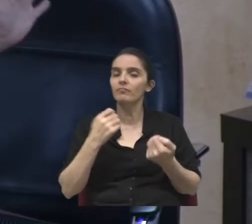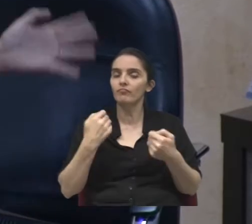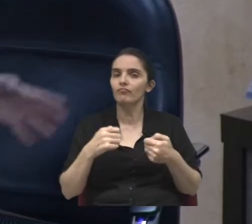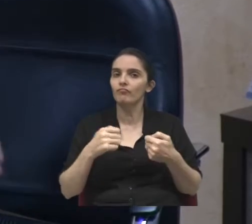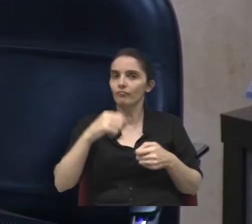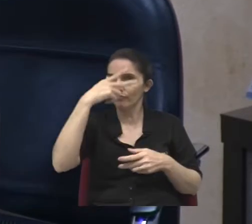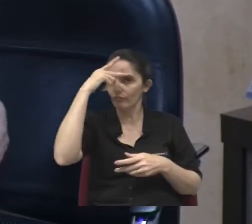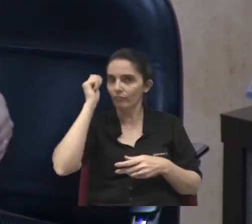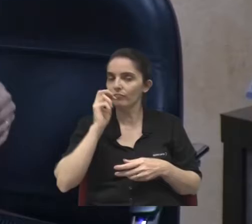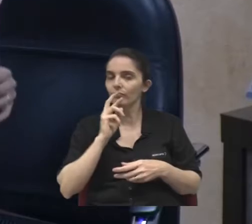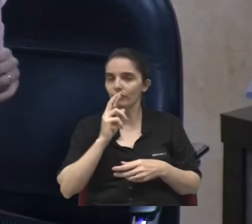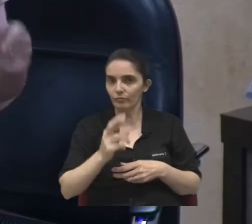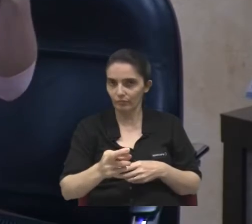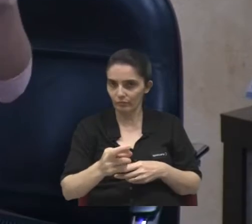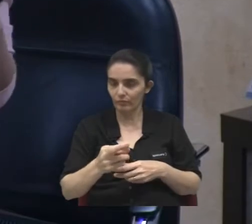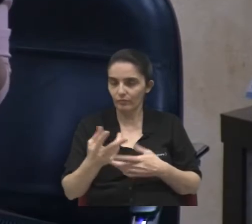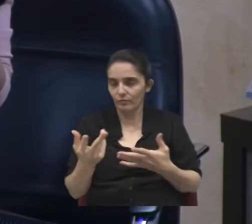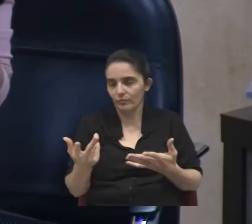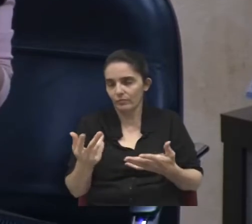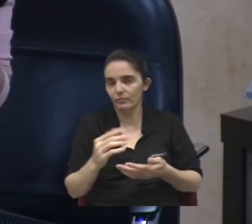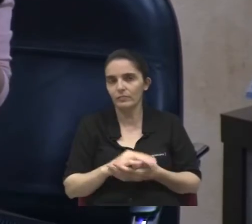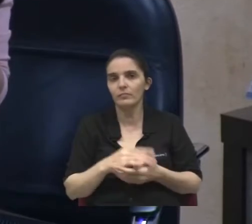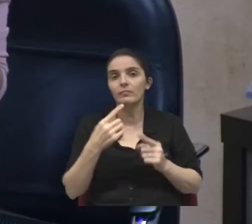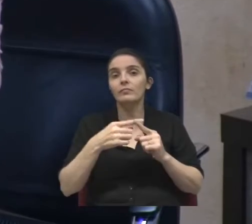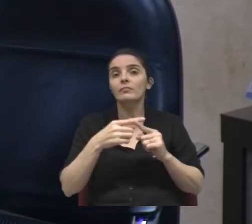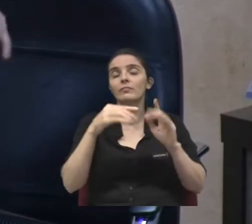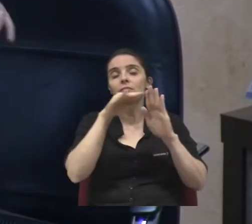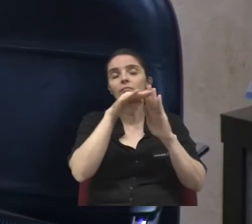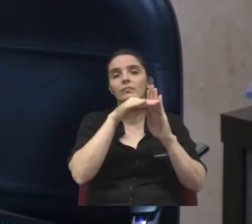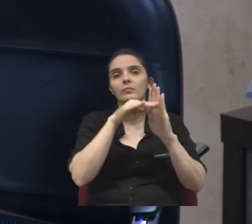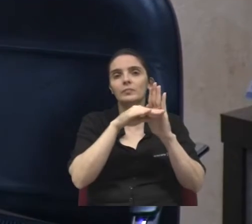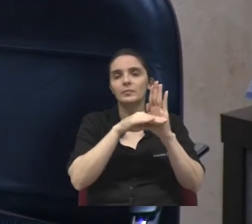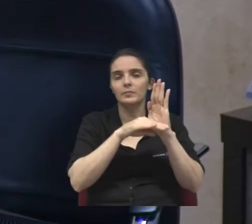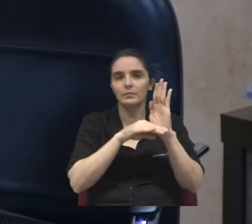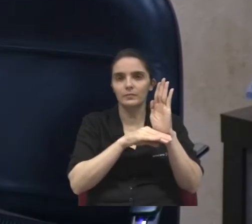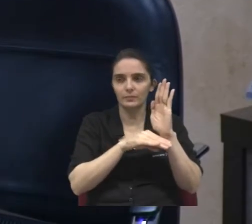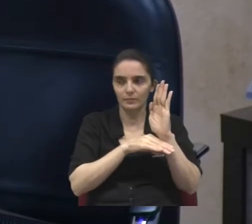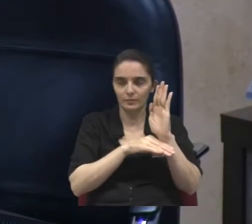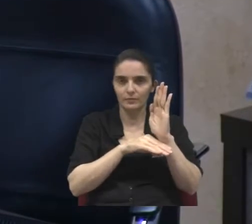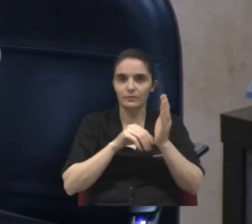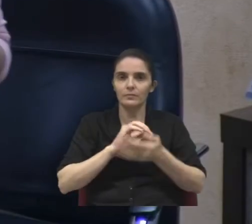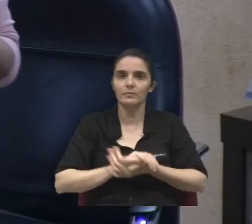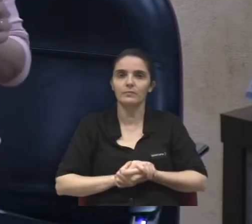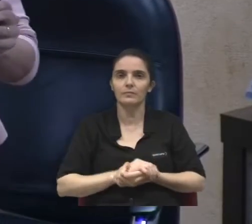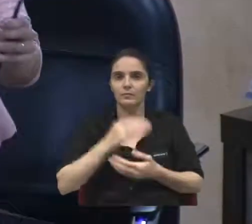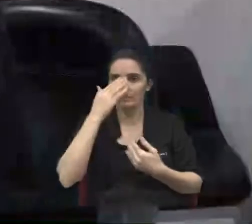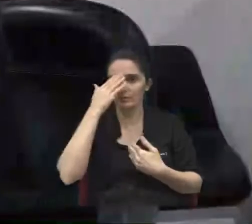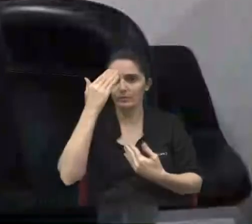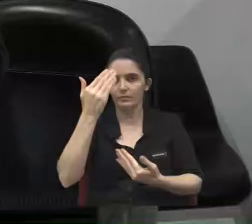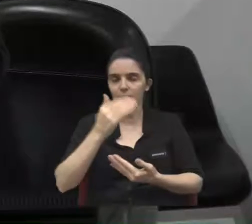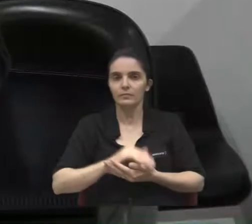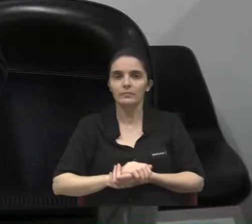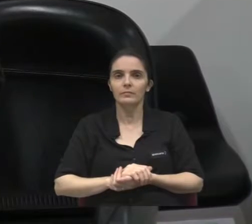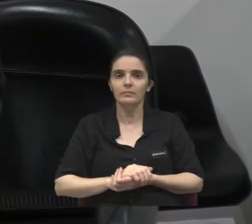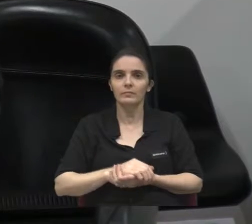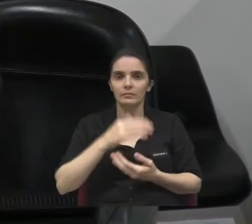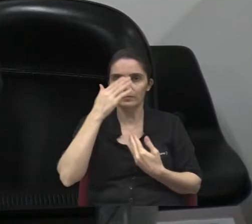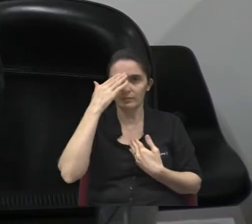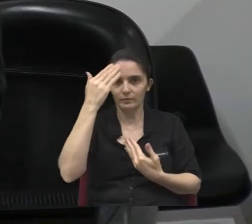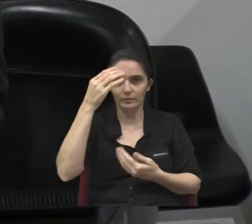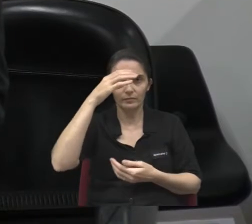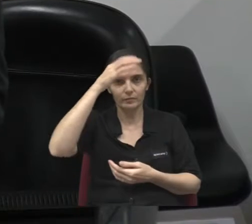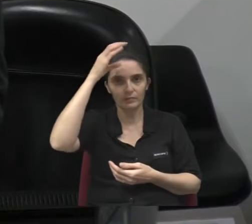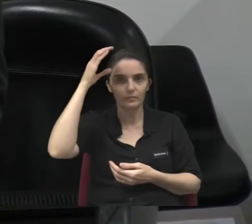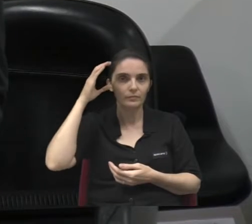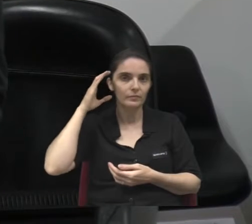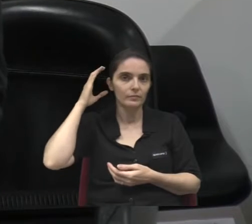foram os critérios, e fazer esse registro acerca do modelo, doutor Rafael. Obrigada. Obrigado, doutora Carolina Pontes. E pedir